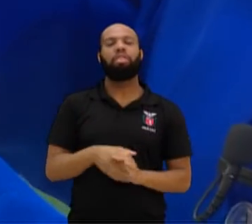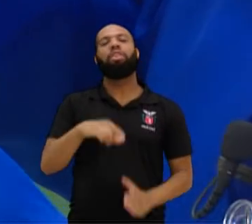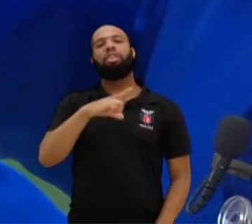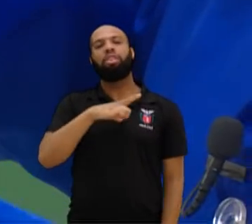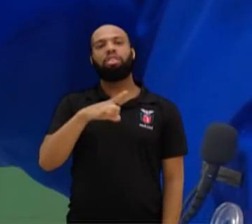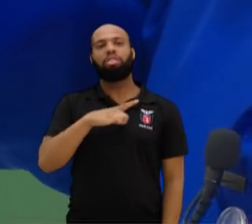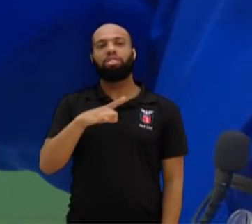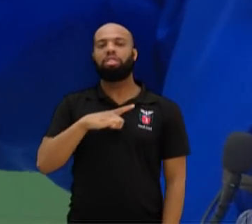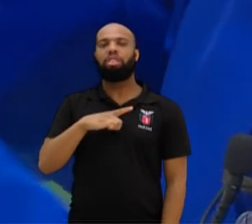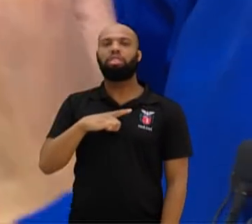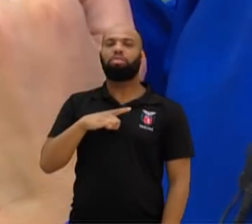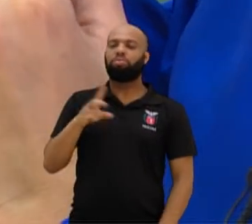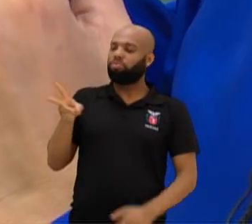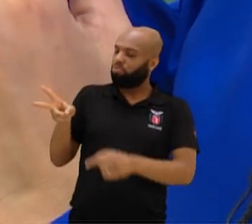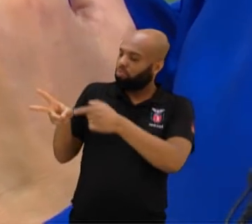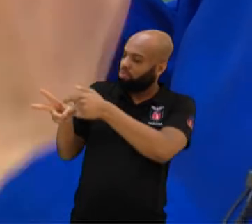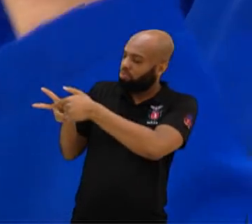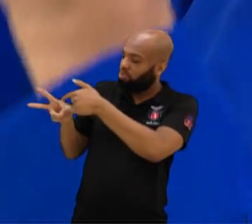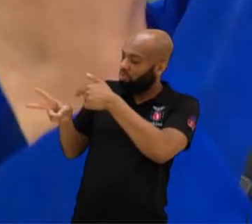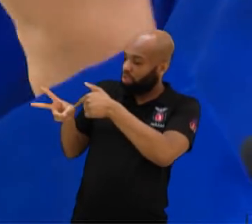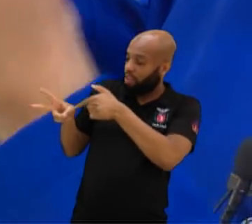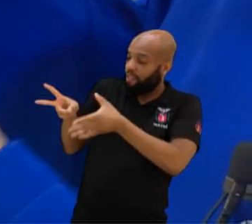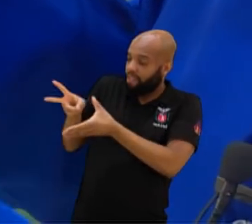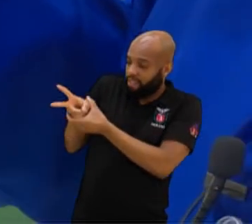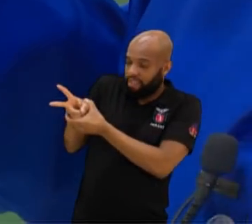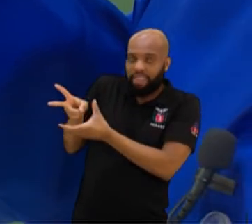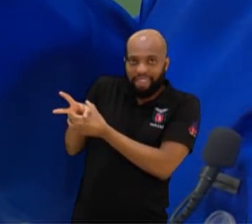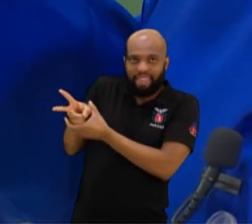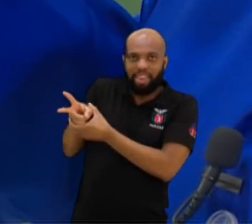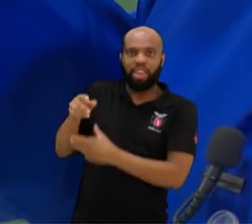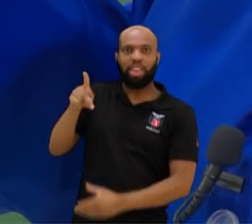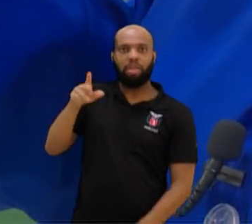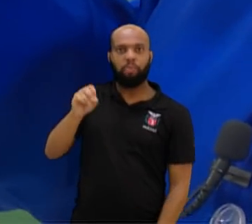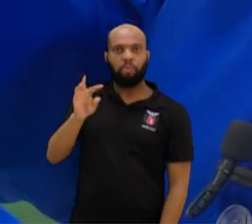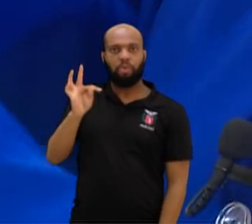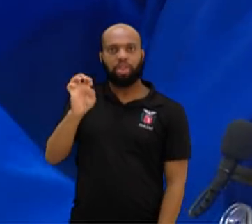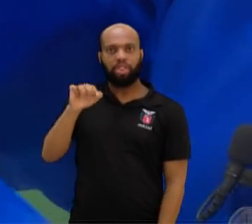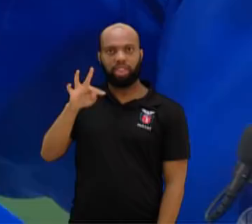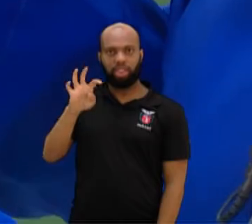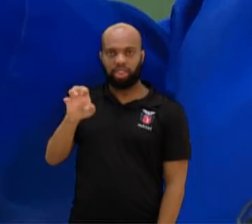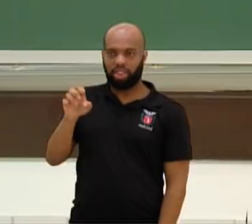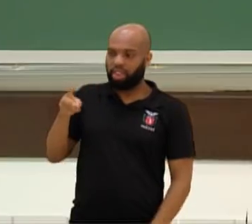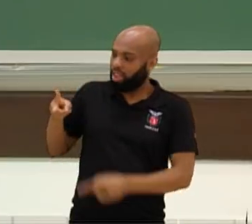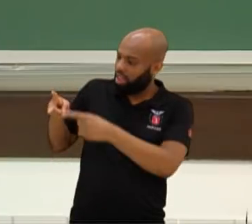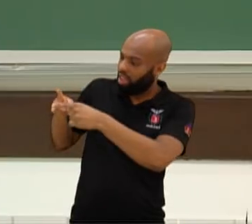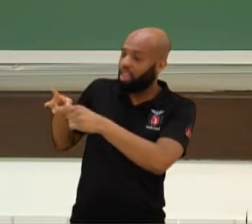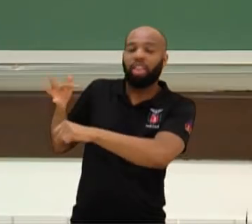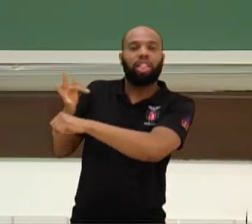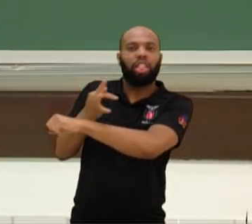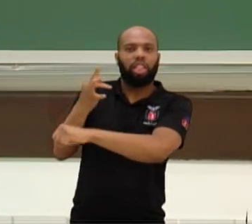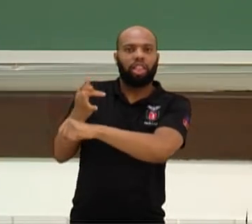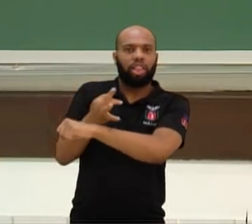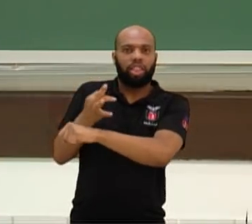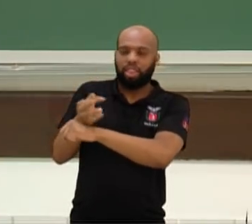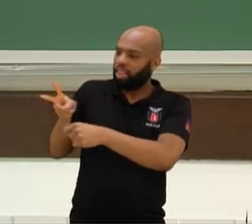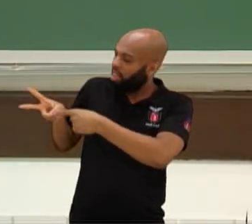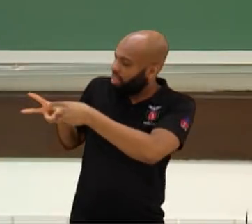força potente e a força resistente. Então, interfixa é o que está no meio. Muito